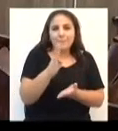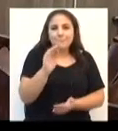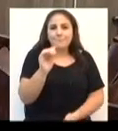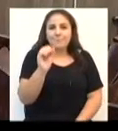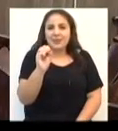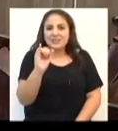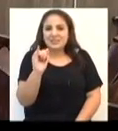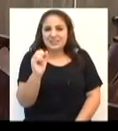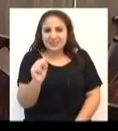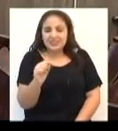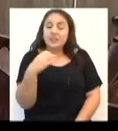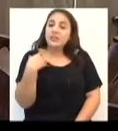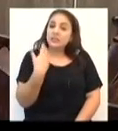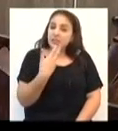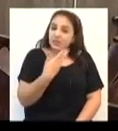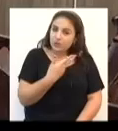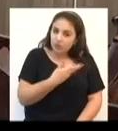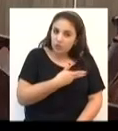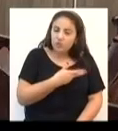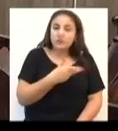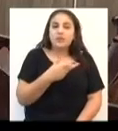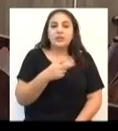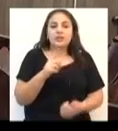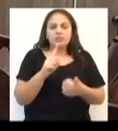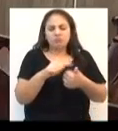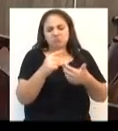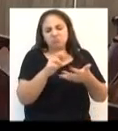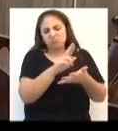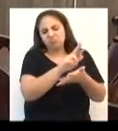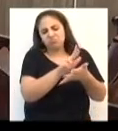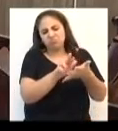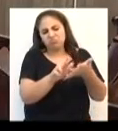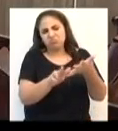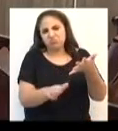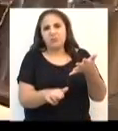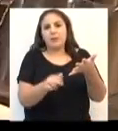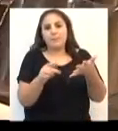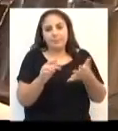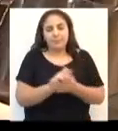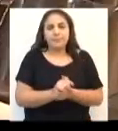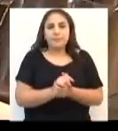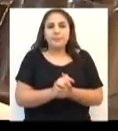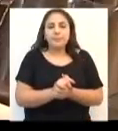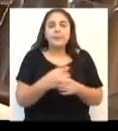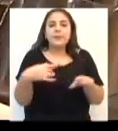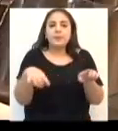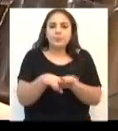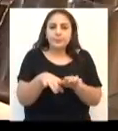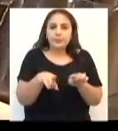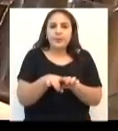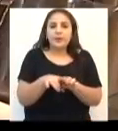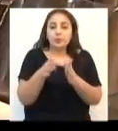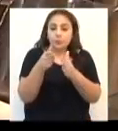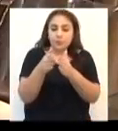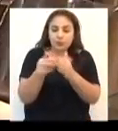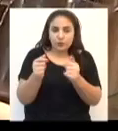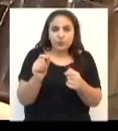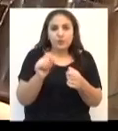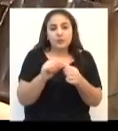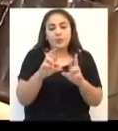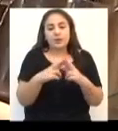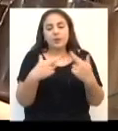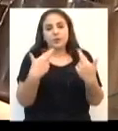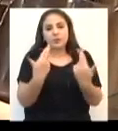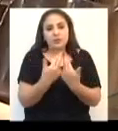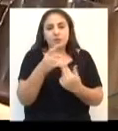do Rio Grande do Sul: Apauê-Endava, Taquari-Antas, o Alto Jacuí e Passo Fundo. Os encaminhamentos, então, foram para uma próxima